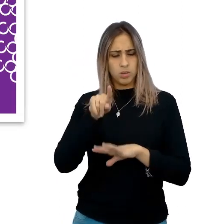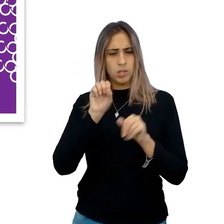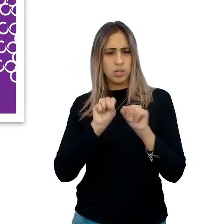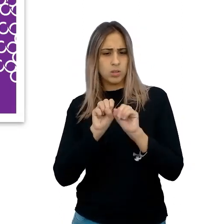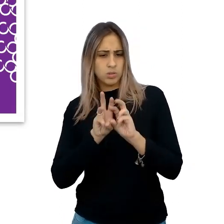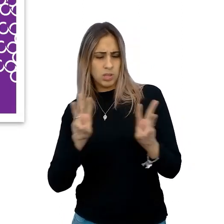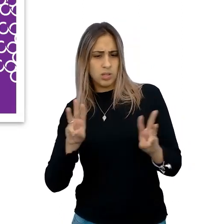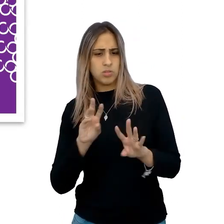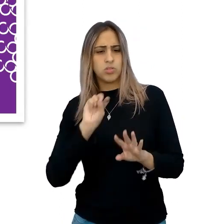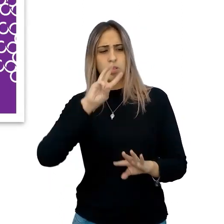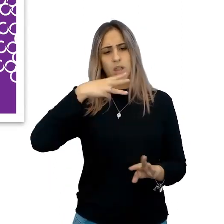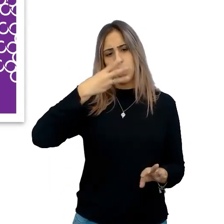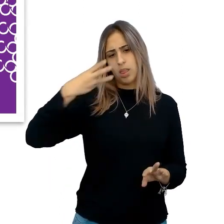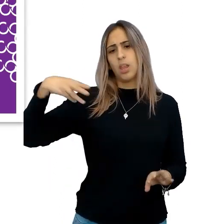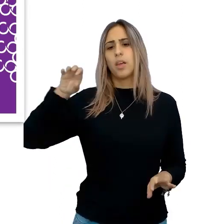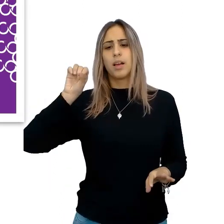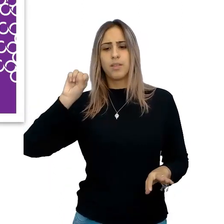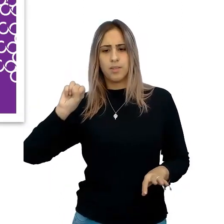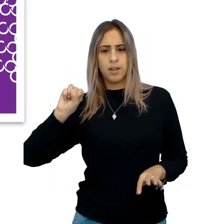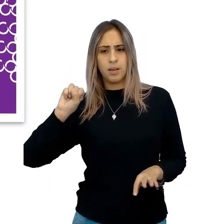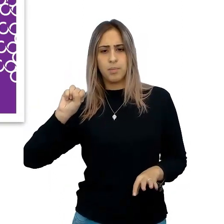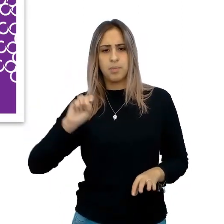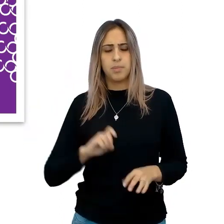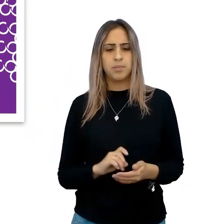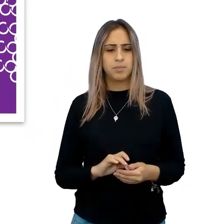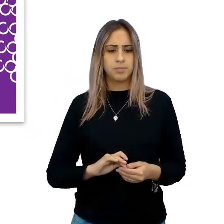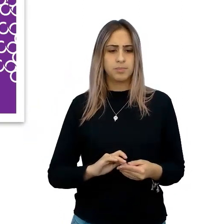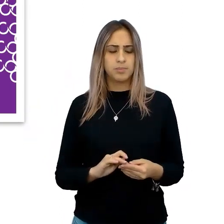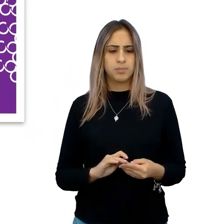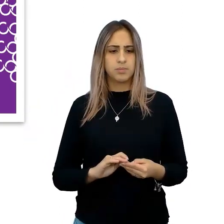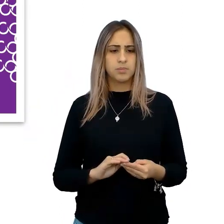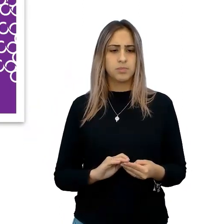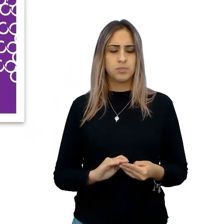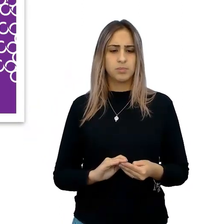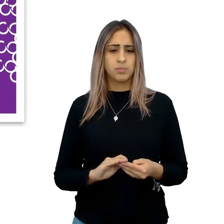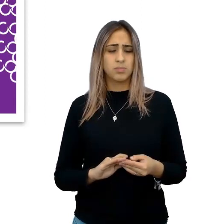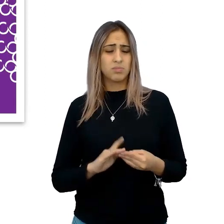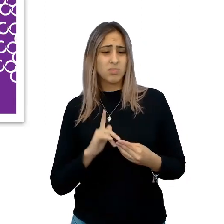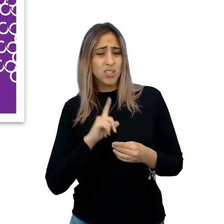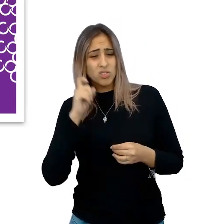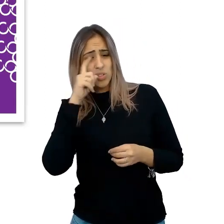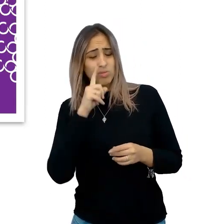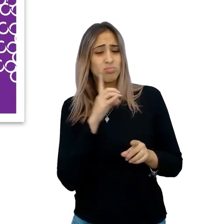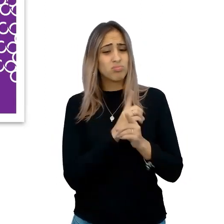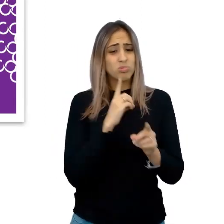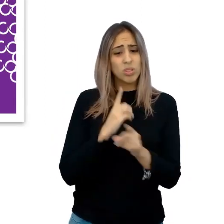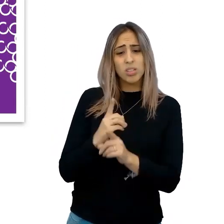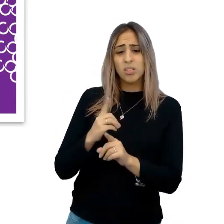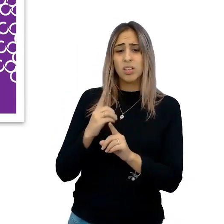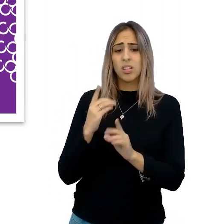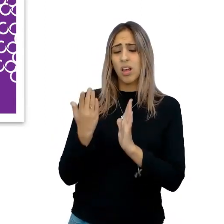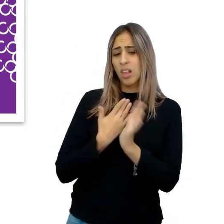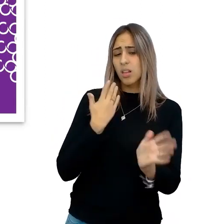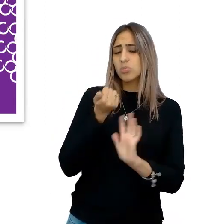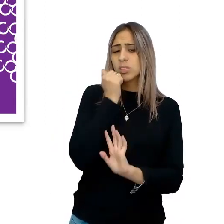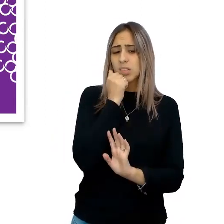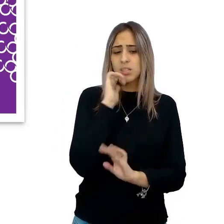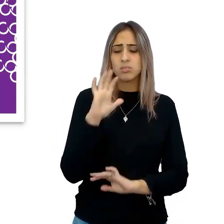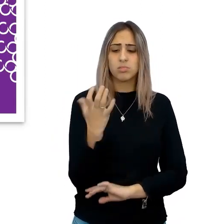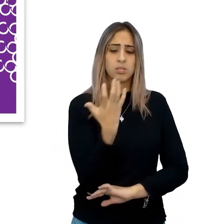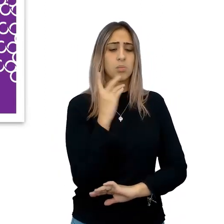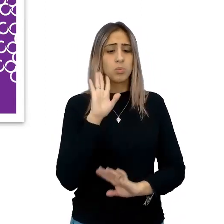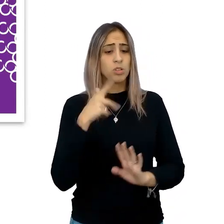da EFAP, quando vocês entrarem para baixar, né, vocês vão talvez ter dificuldade para encontrar o caderno de Ciências da Natureza, porque eu